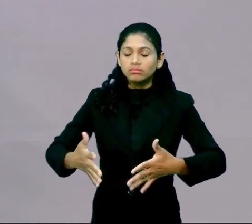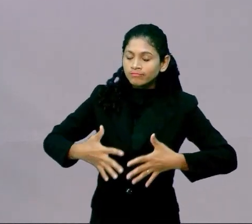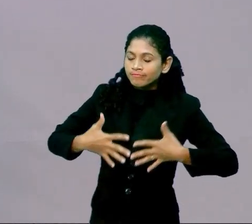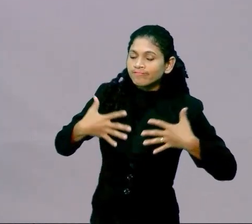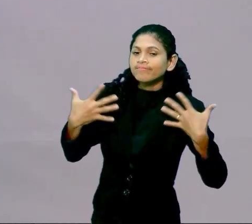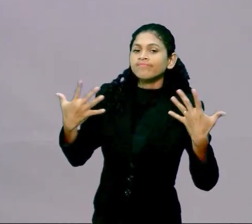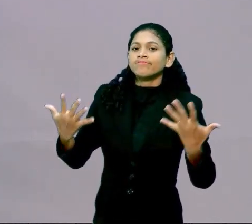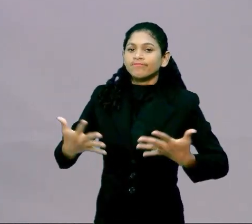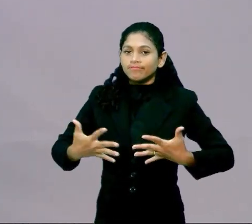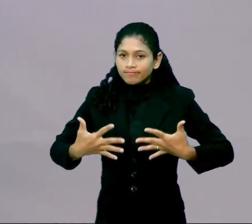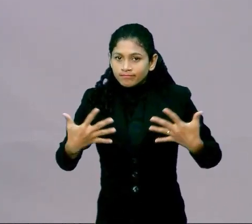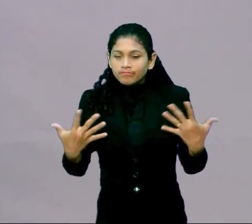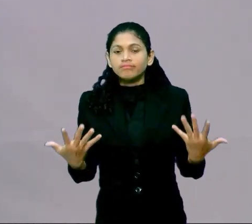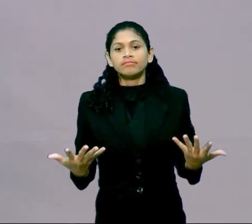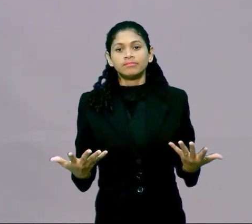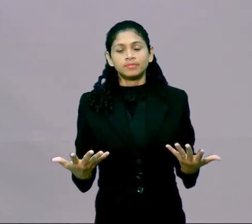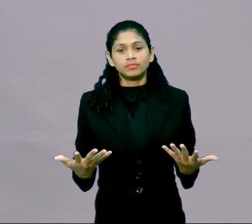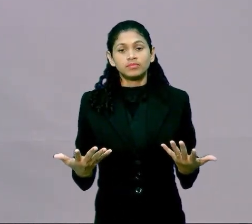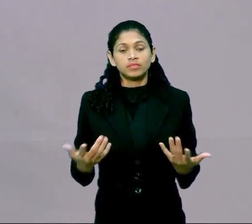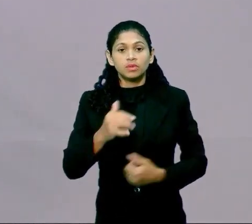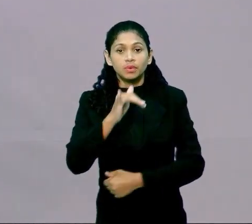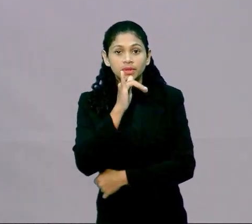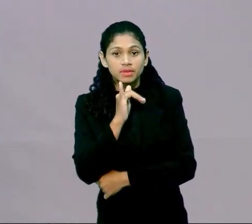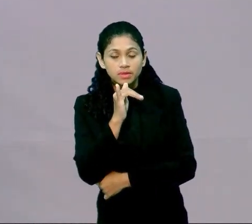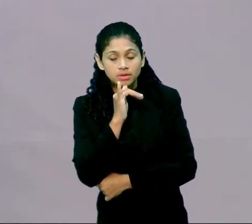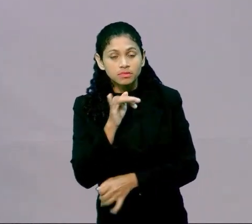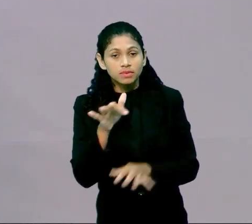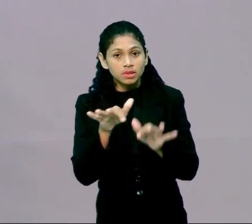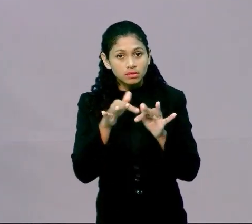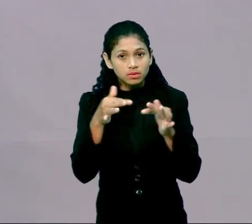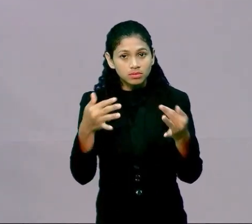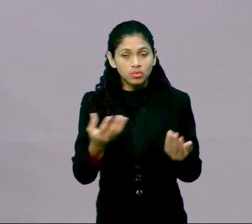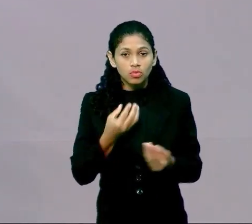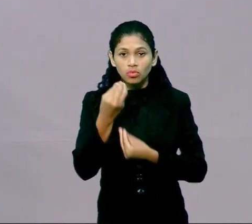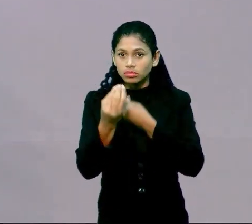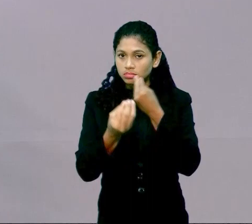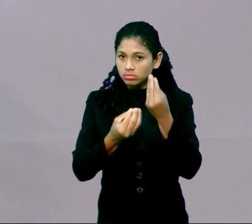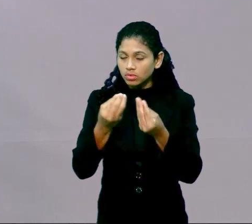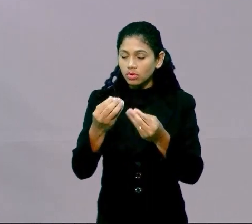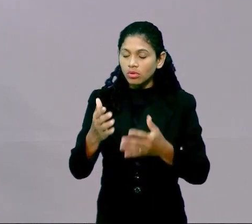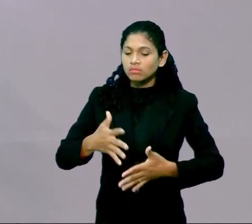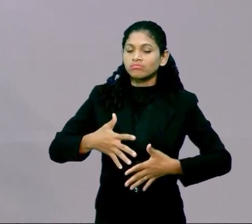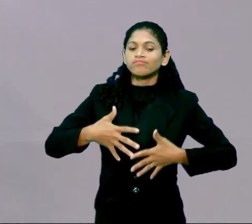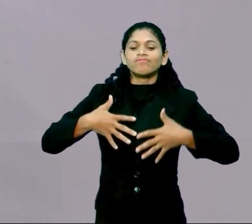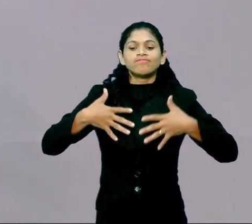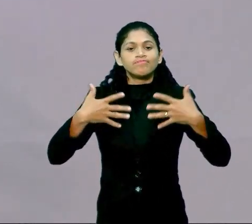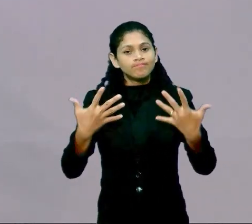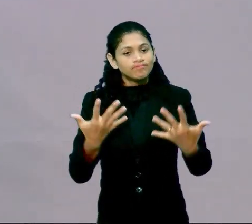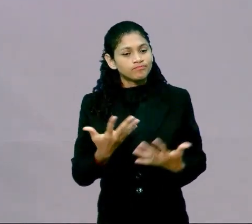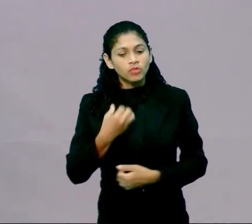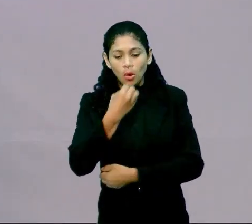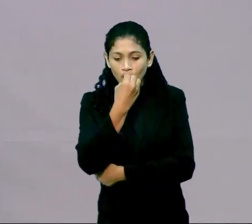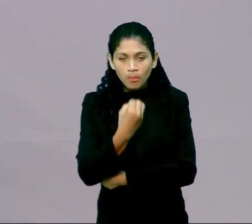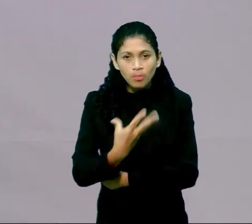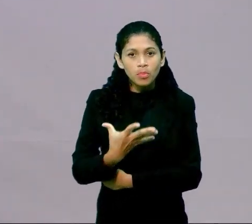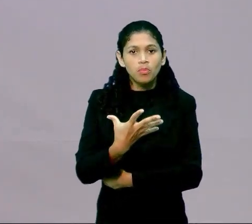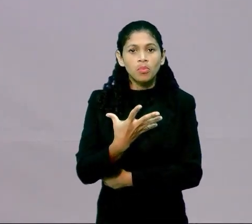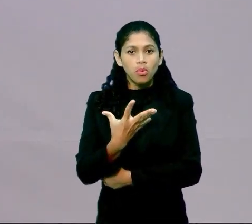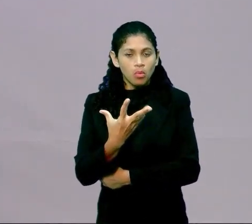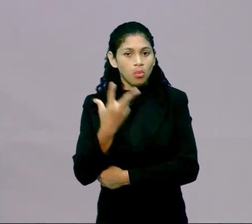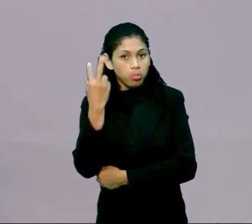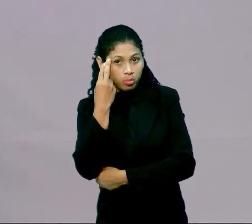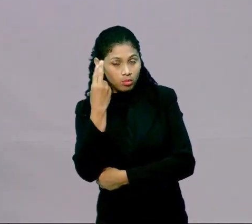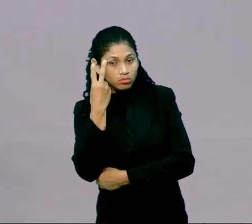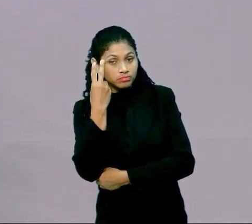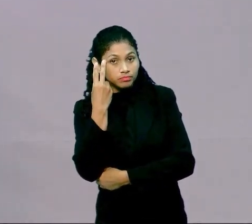de situações muito simples, como que essa satisfação, como que esse bem comum, ele pode ser alcançado